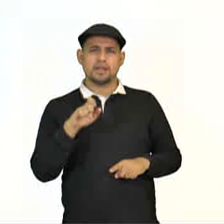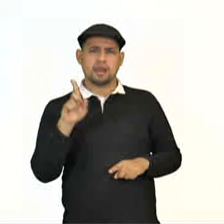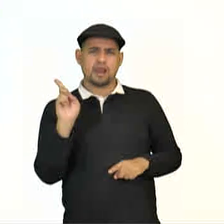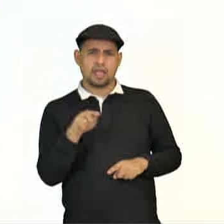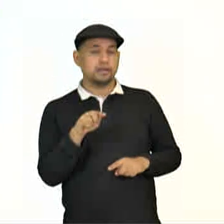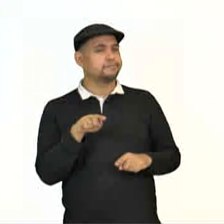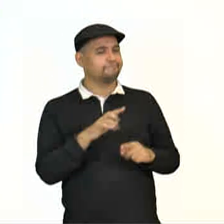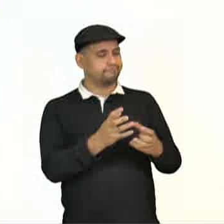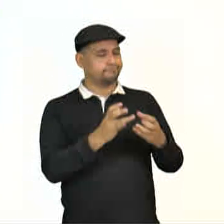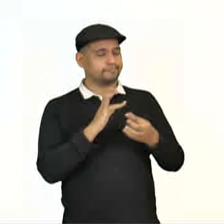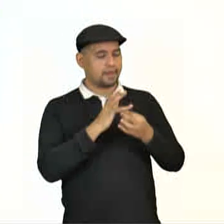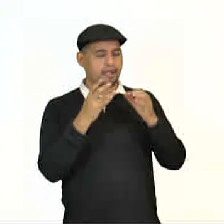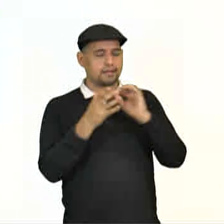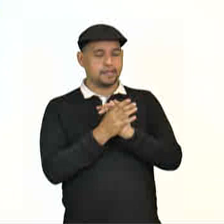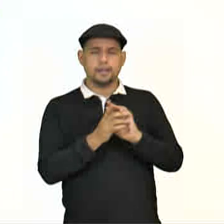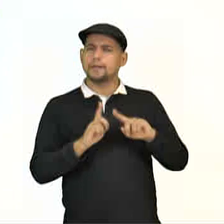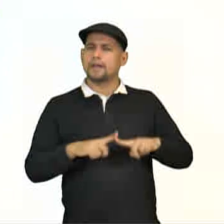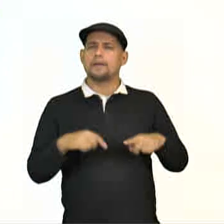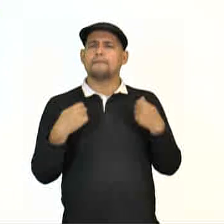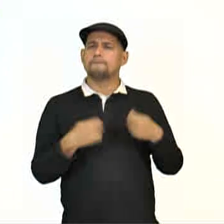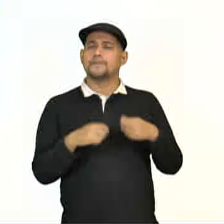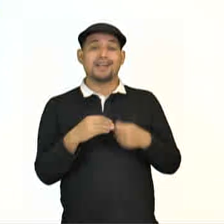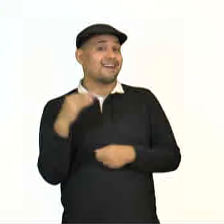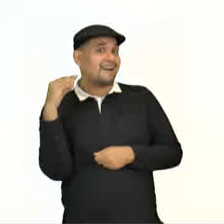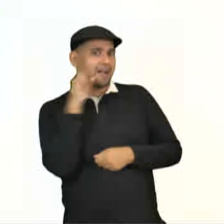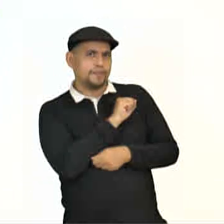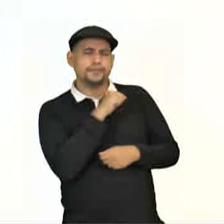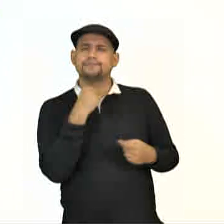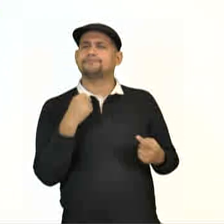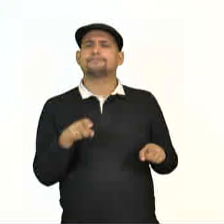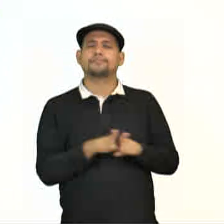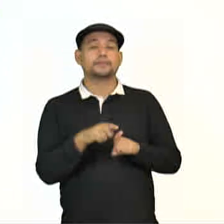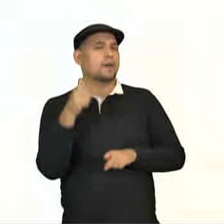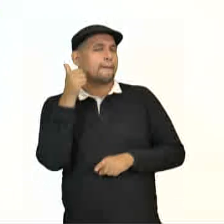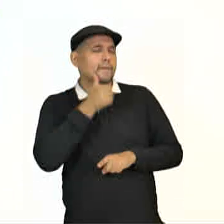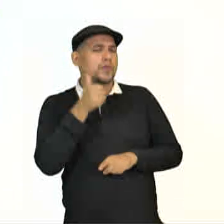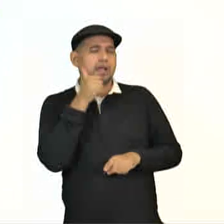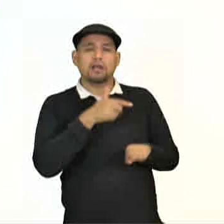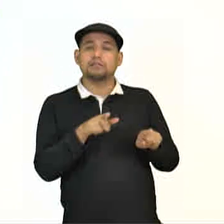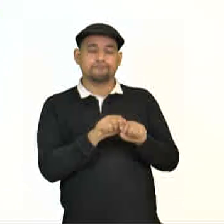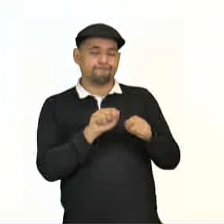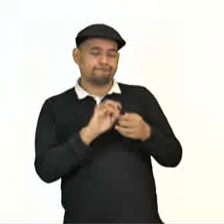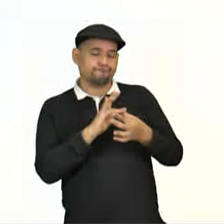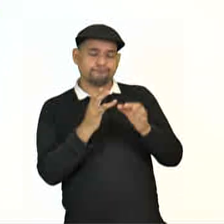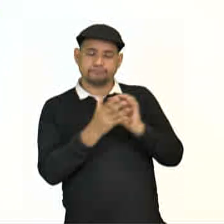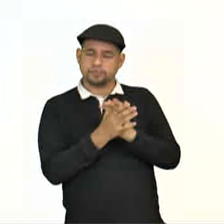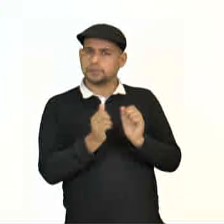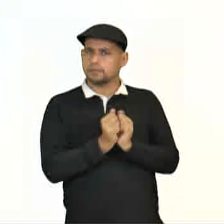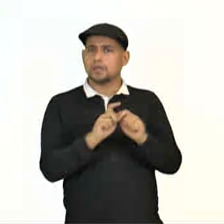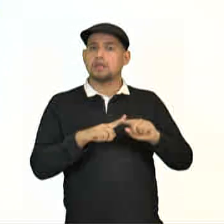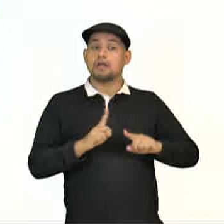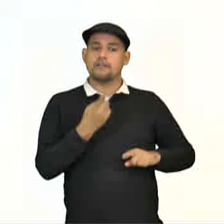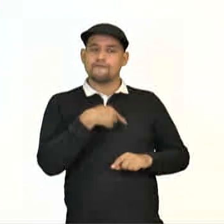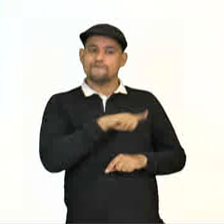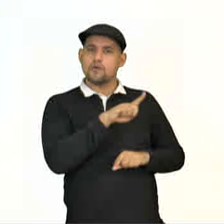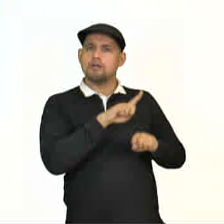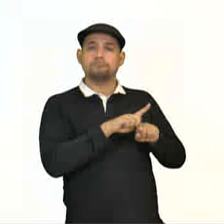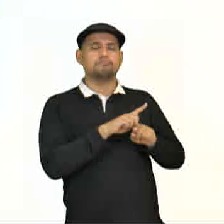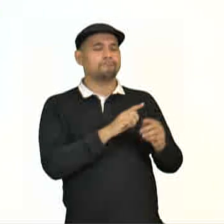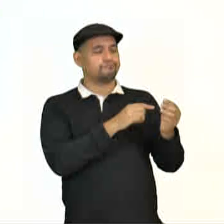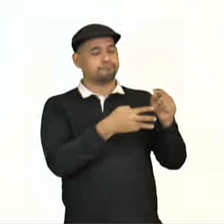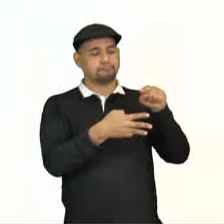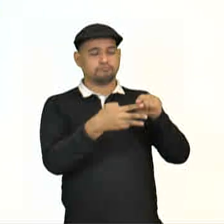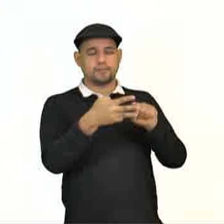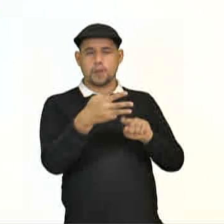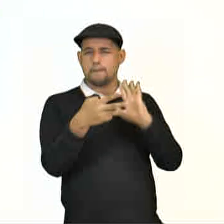queria se casar, pois precisava urgentemente de uma mulher que lhe fizesse companhia. Ele foi então apresentado